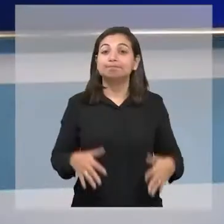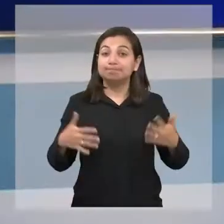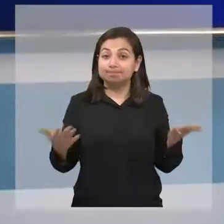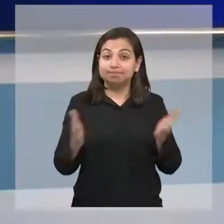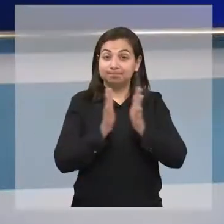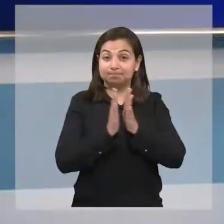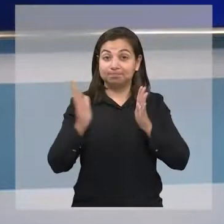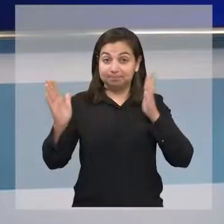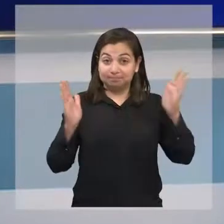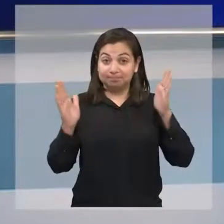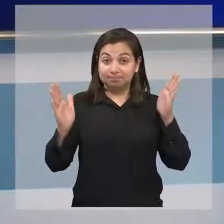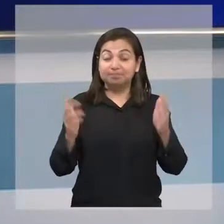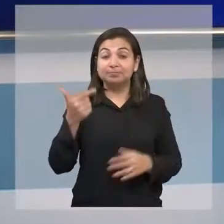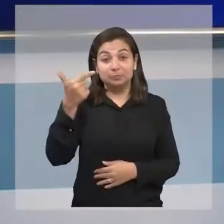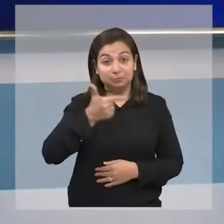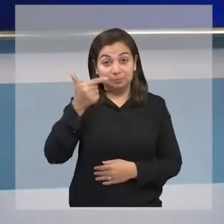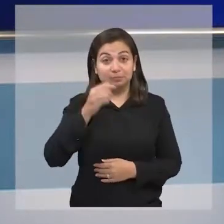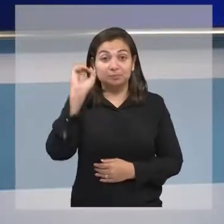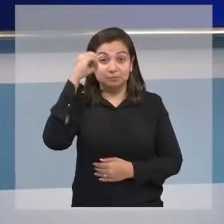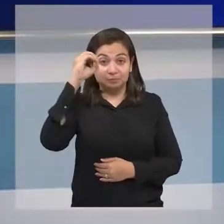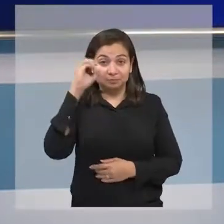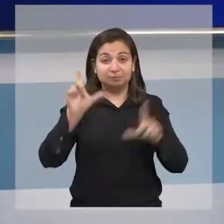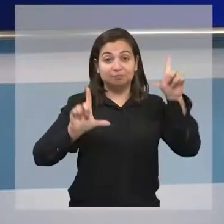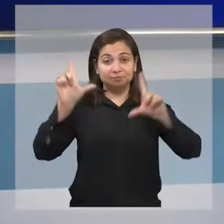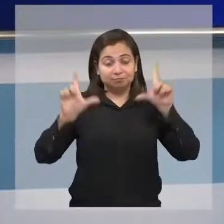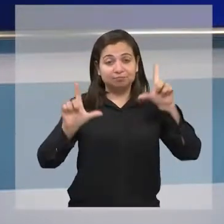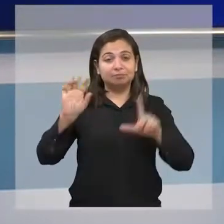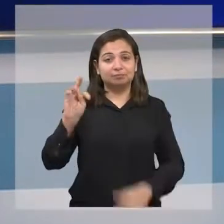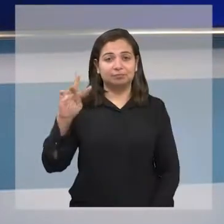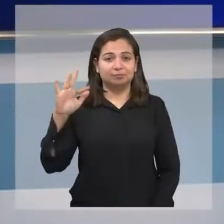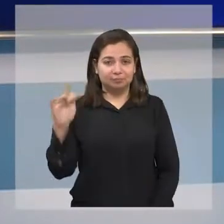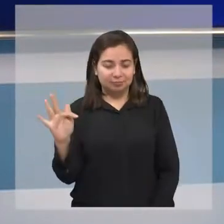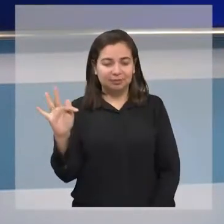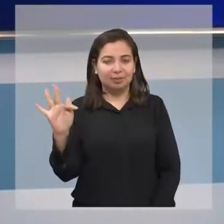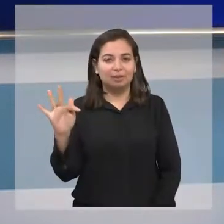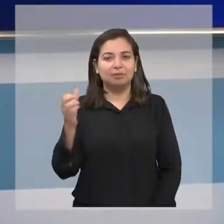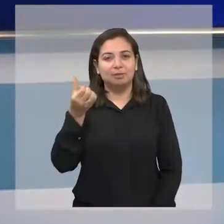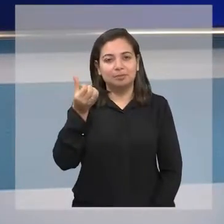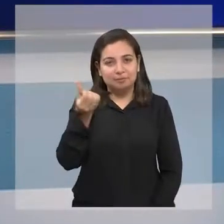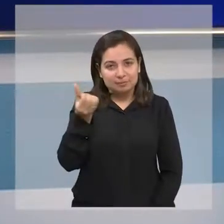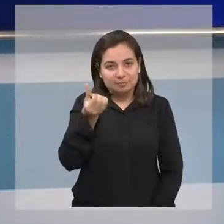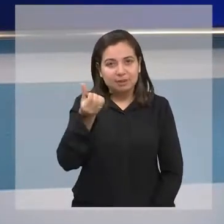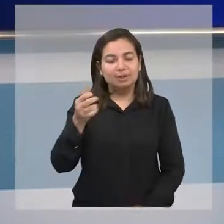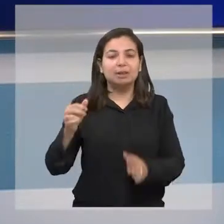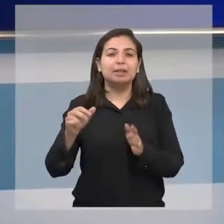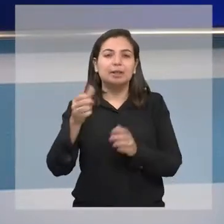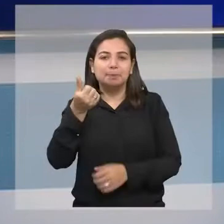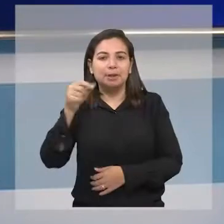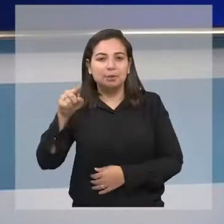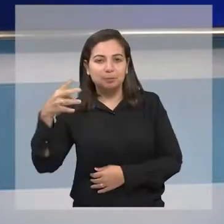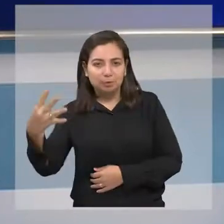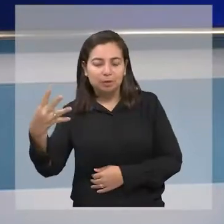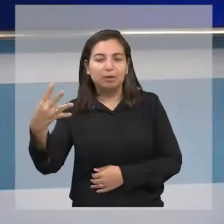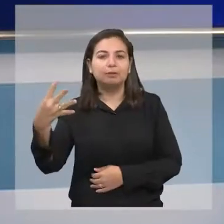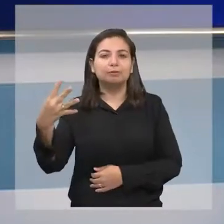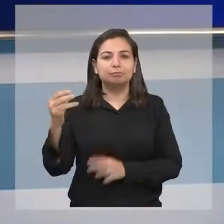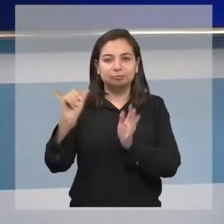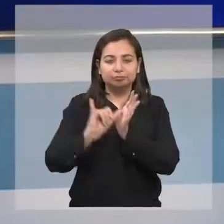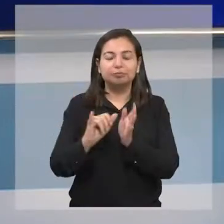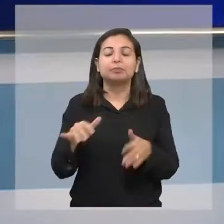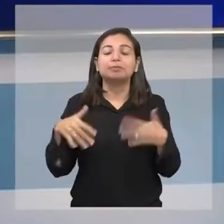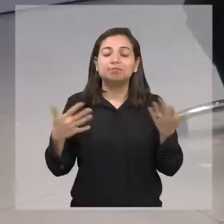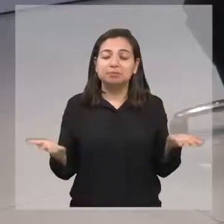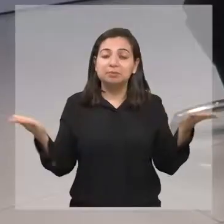Estamos de volta com o segundo bloco do programa Observatório pela TV Fortaleza, canal 6 da Multiplay e 61.4 digital. Hoje nós temos